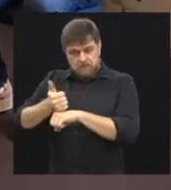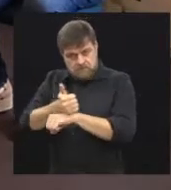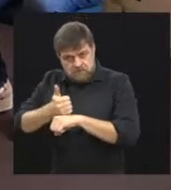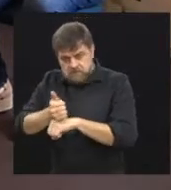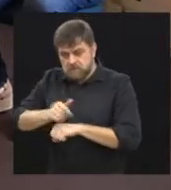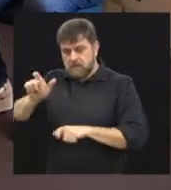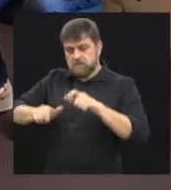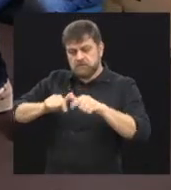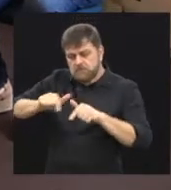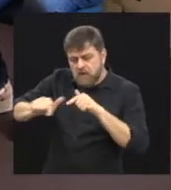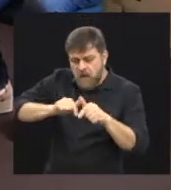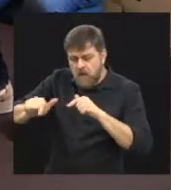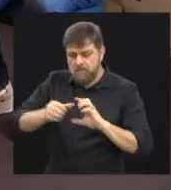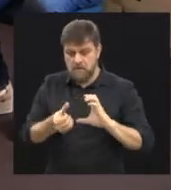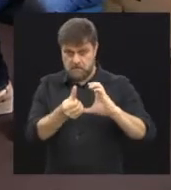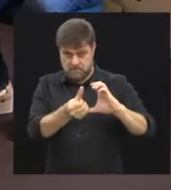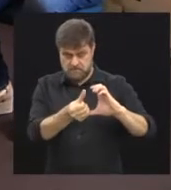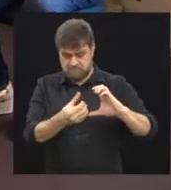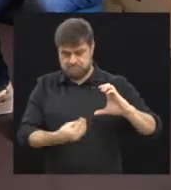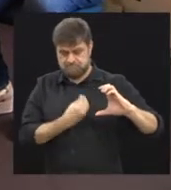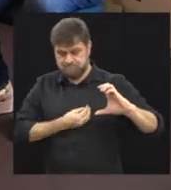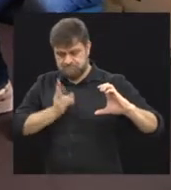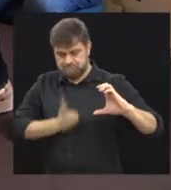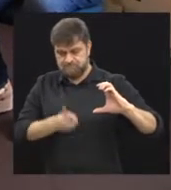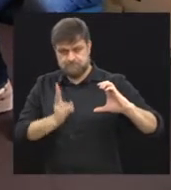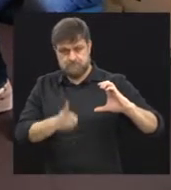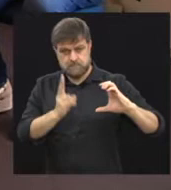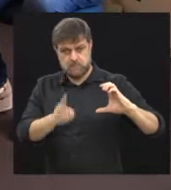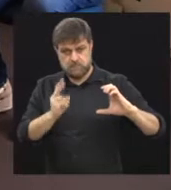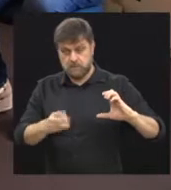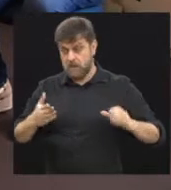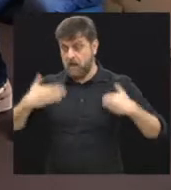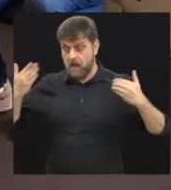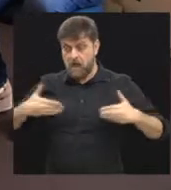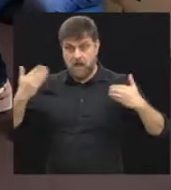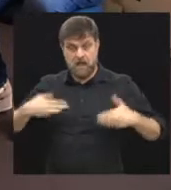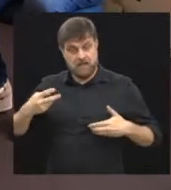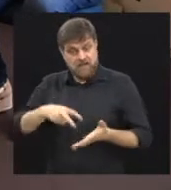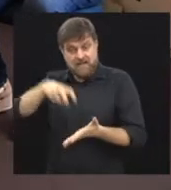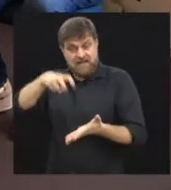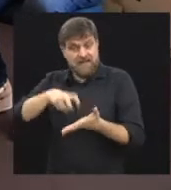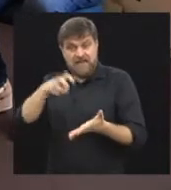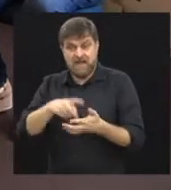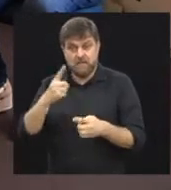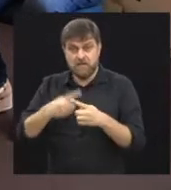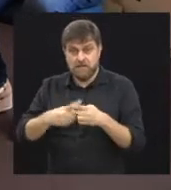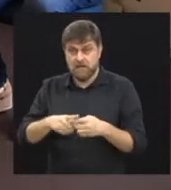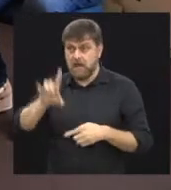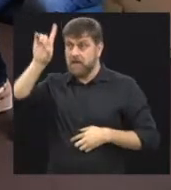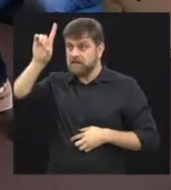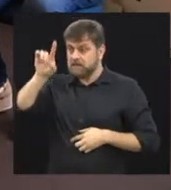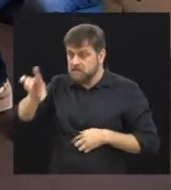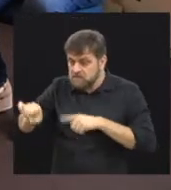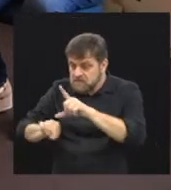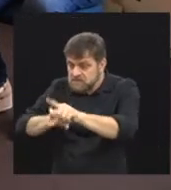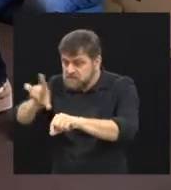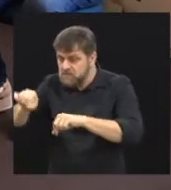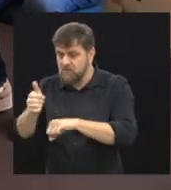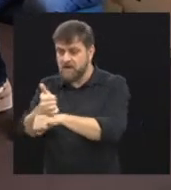as pessoas que trabalham na casa, têm uma alegria tão grande, porque eu falo, Deus colocou esses